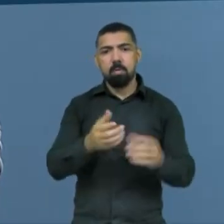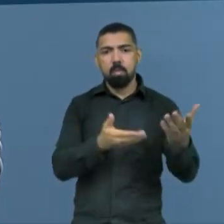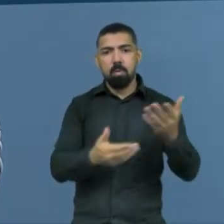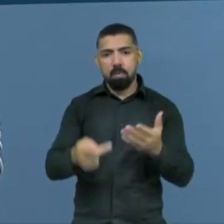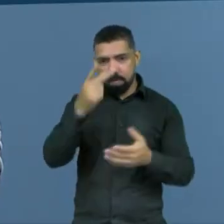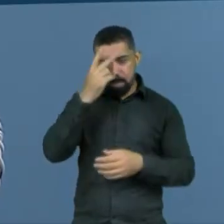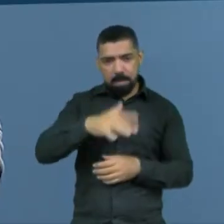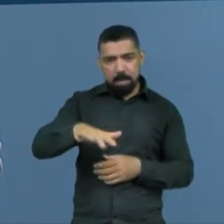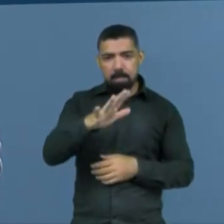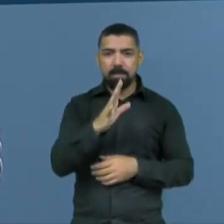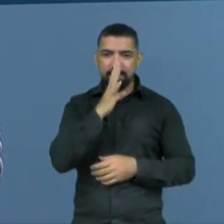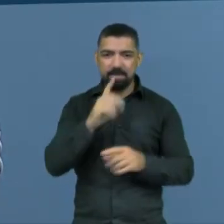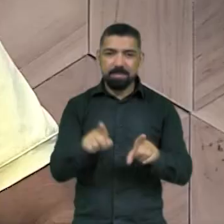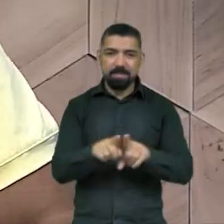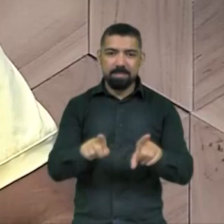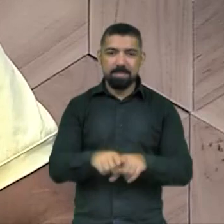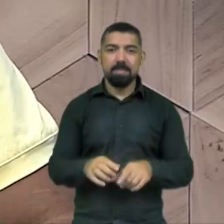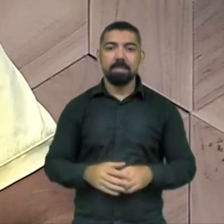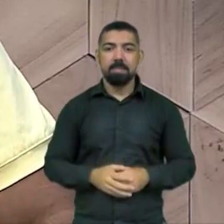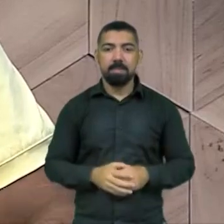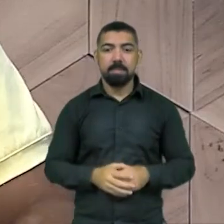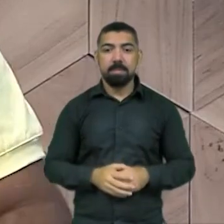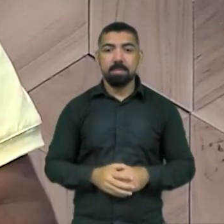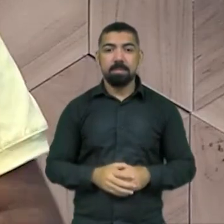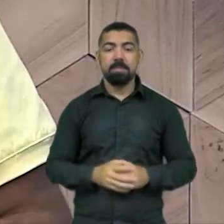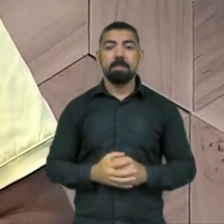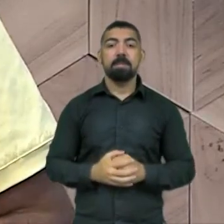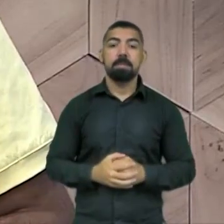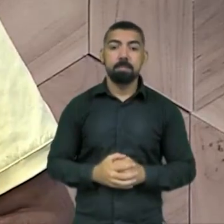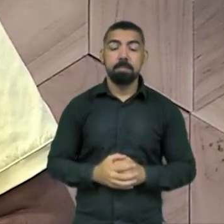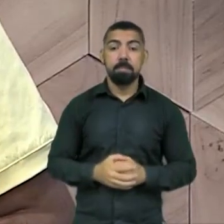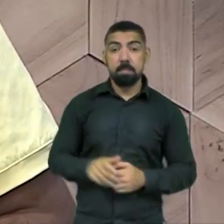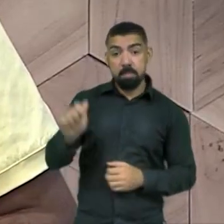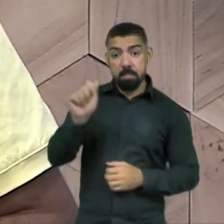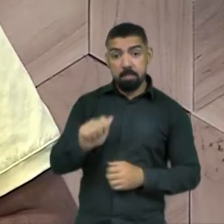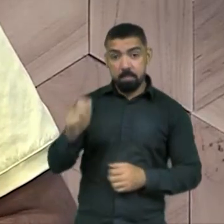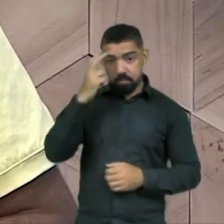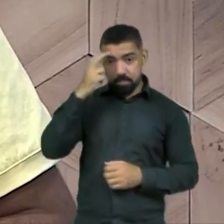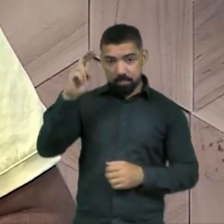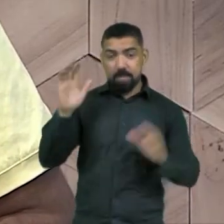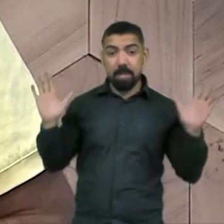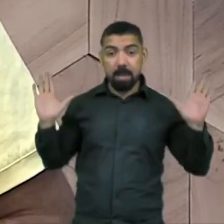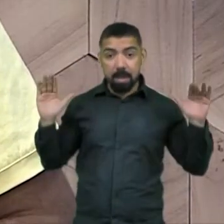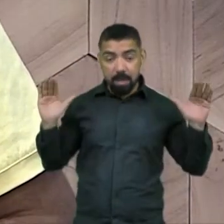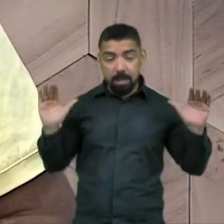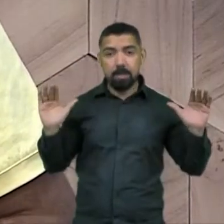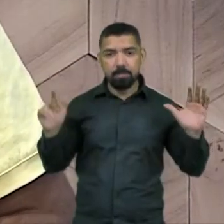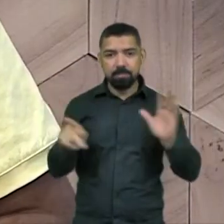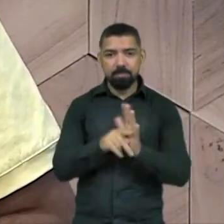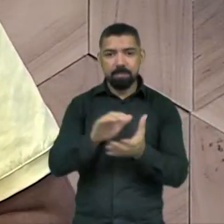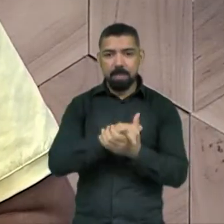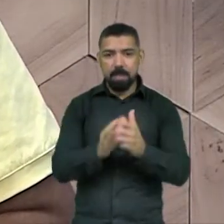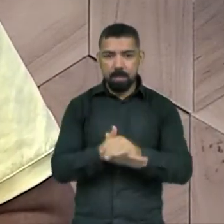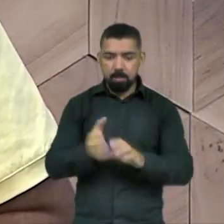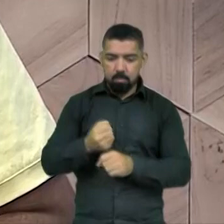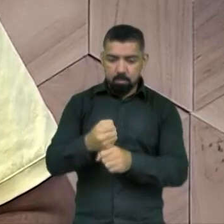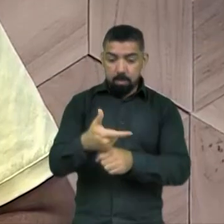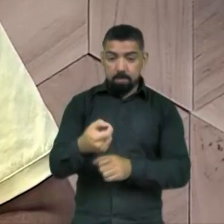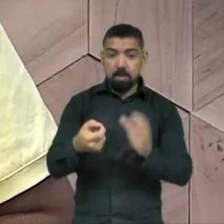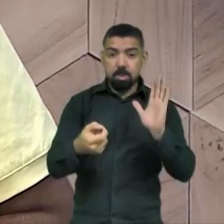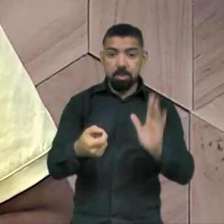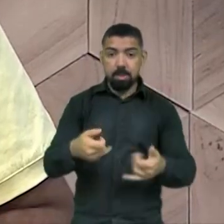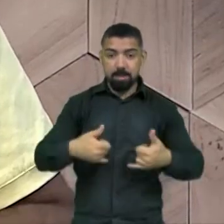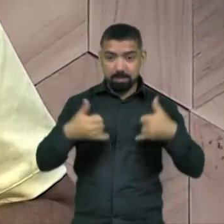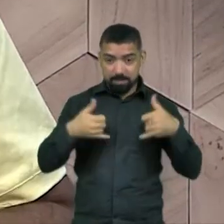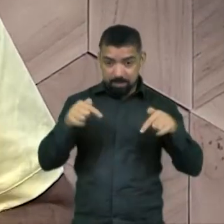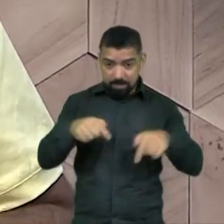para acompanharem o espetáculo. É, a Associação Cultural Anjos da Arte, em seu 20º ano de encenação de Paixão de Cristo,